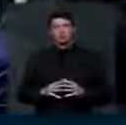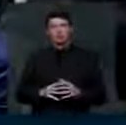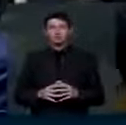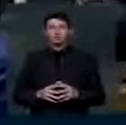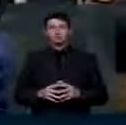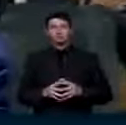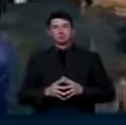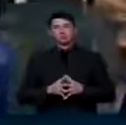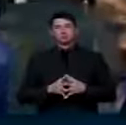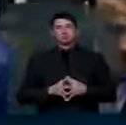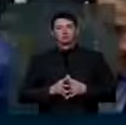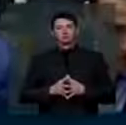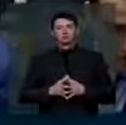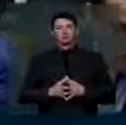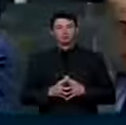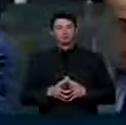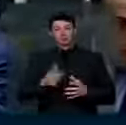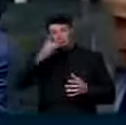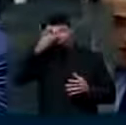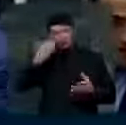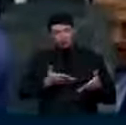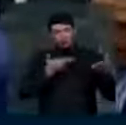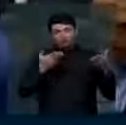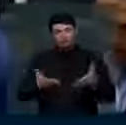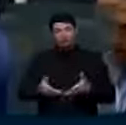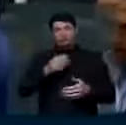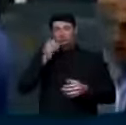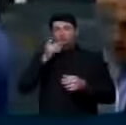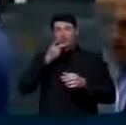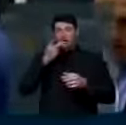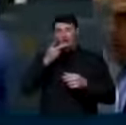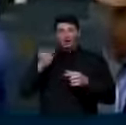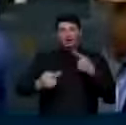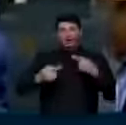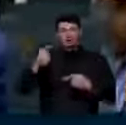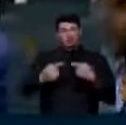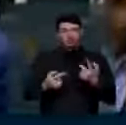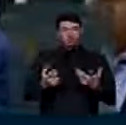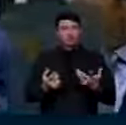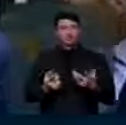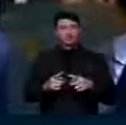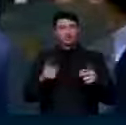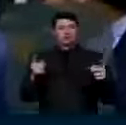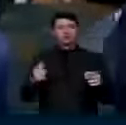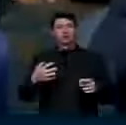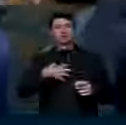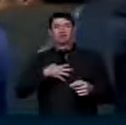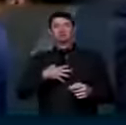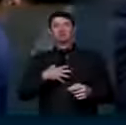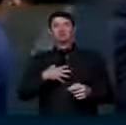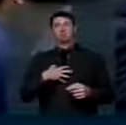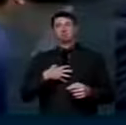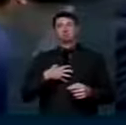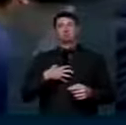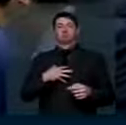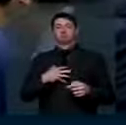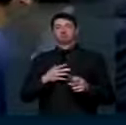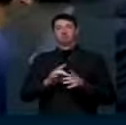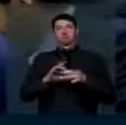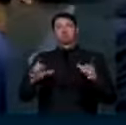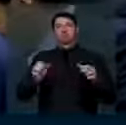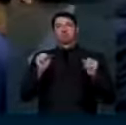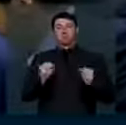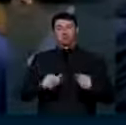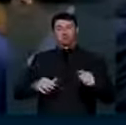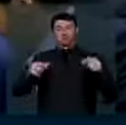comissões de convidados que vêm fazer seus depoimentos e se sentem em condições